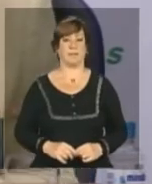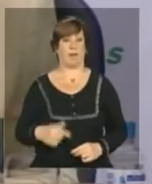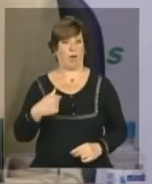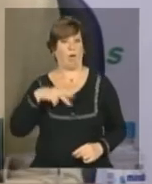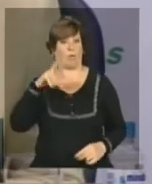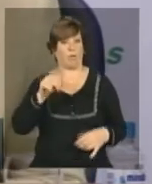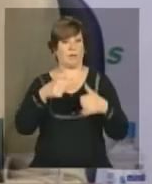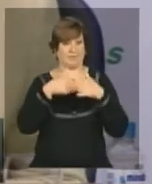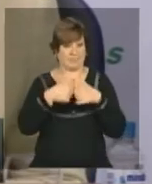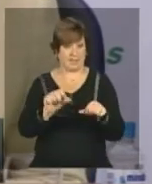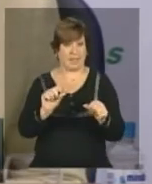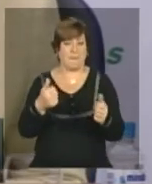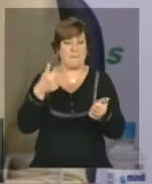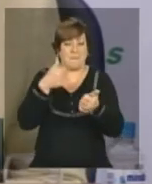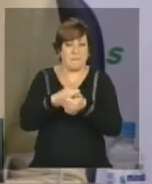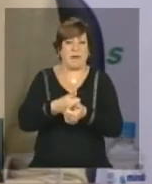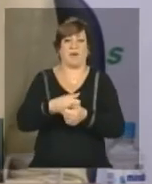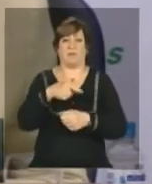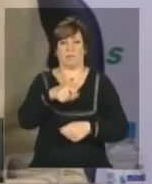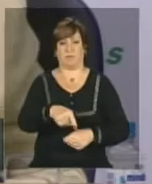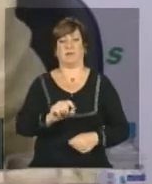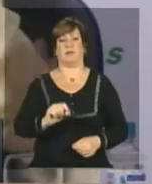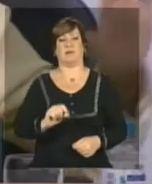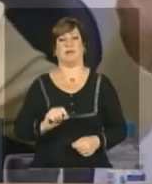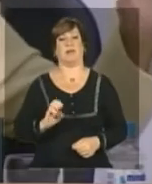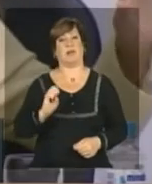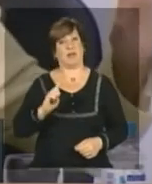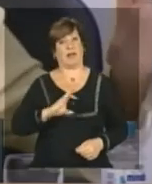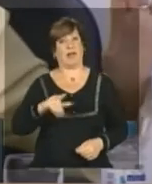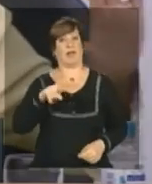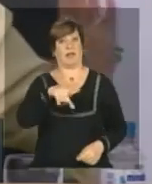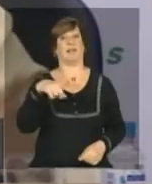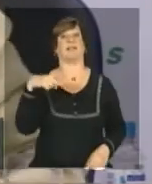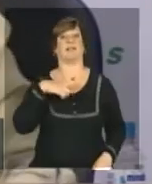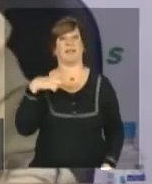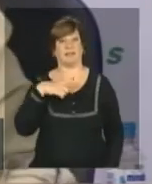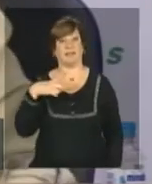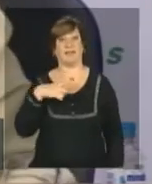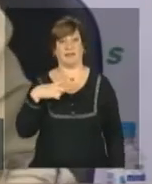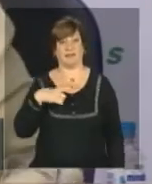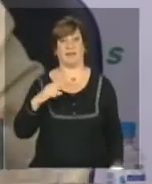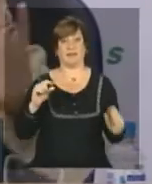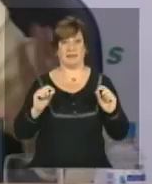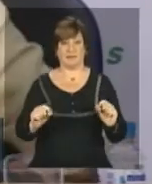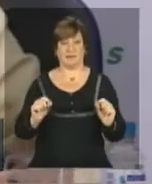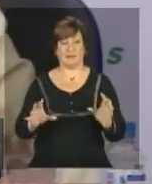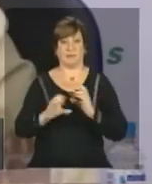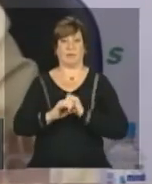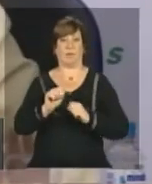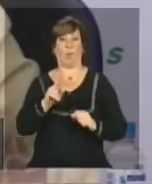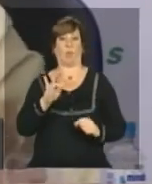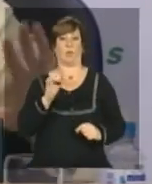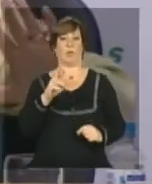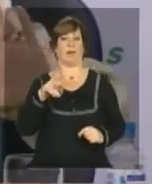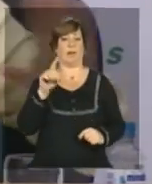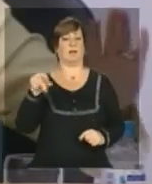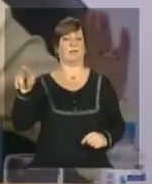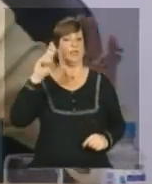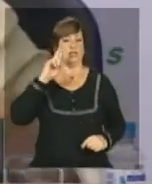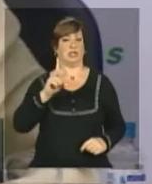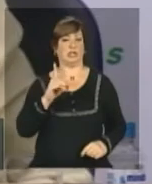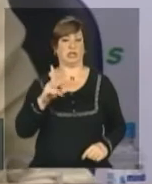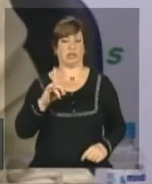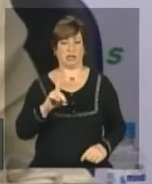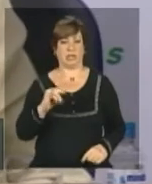eu vou estar muito perto de você. Evidentemente que ele tem lá a autoridade do diretor, essa é